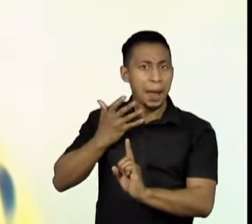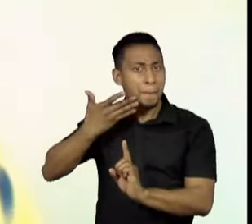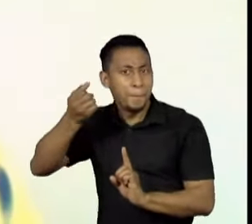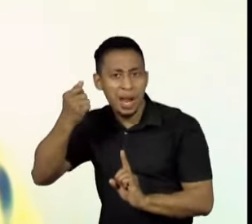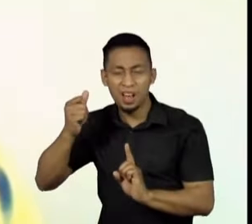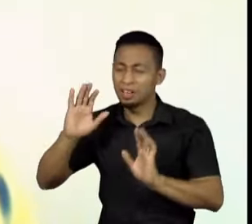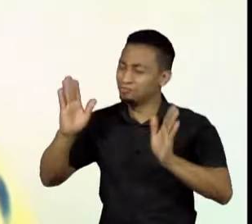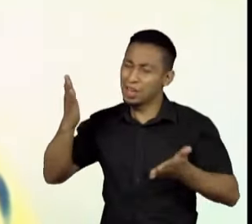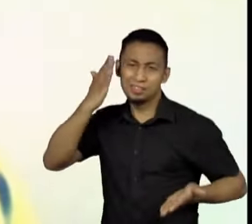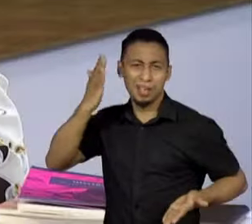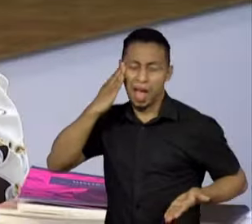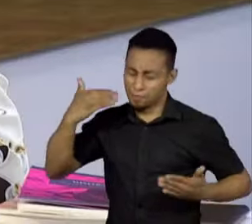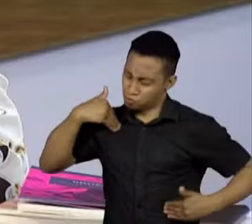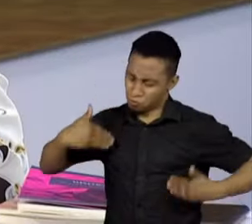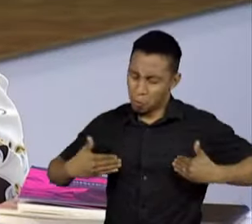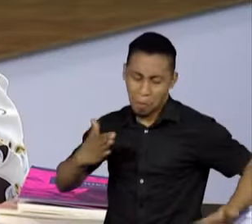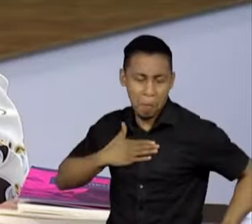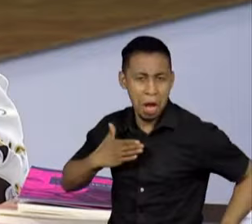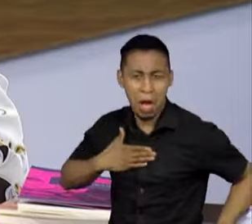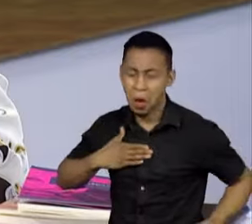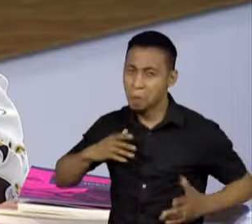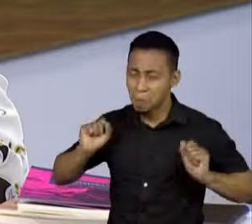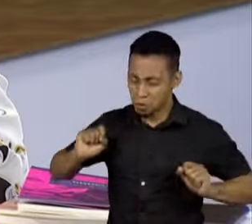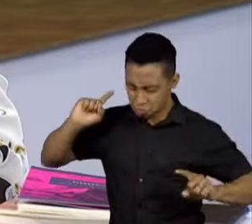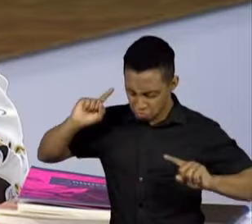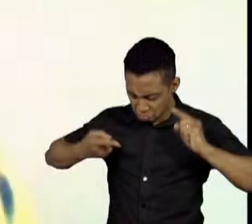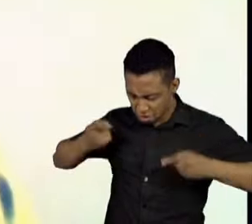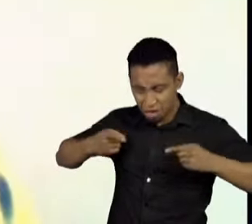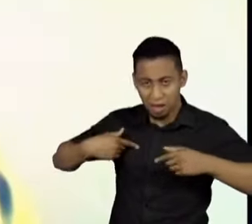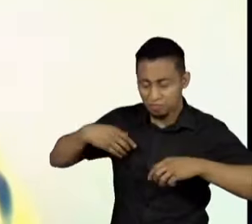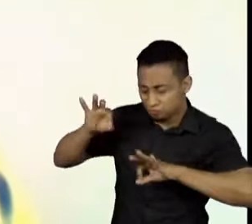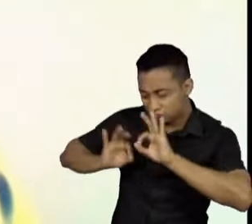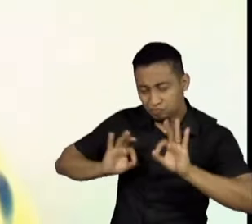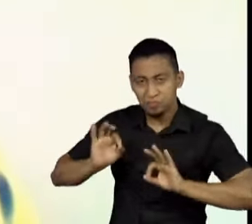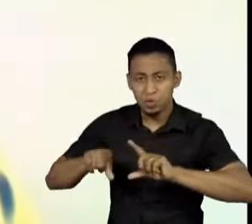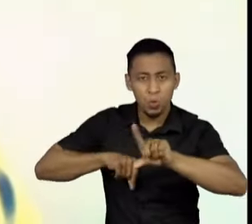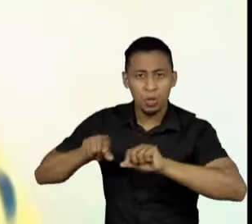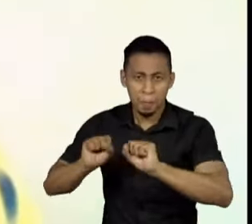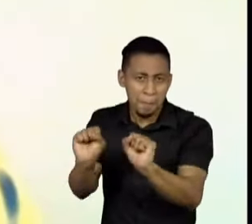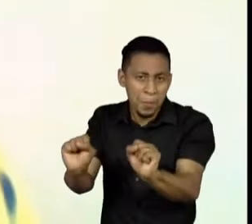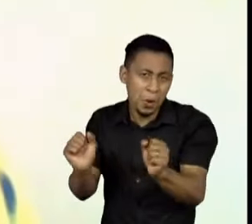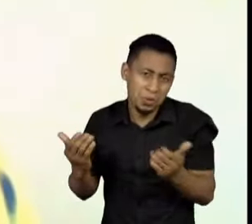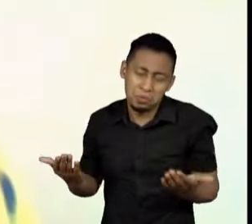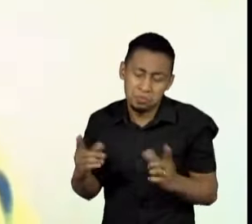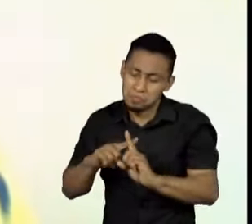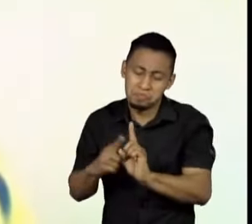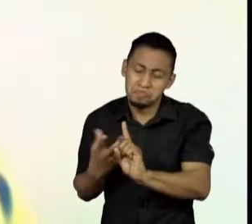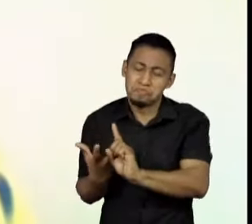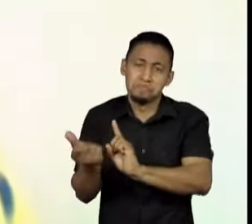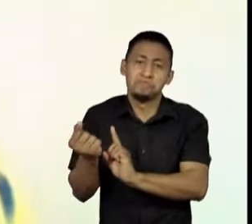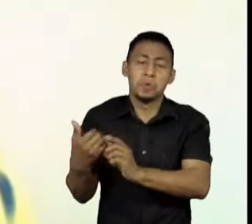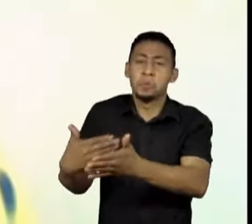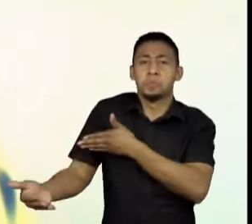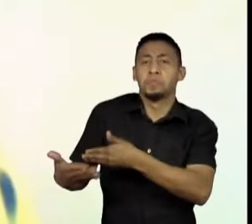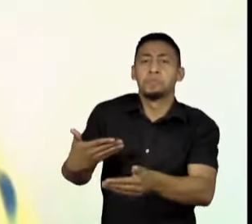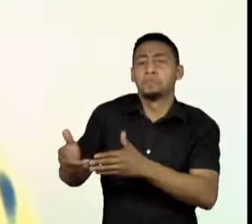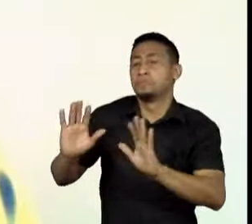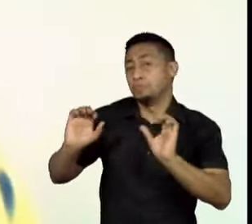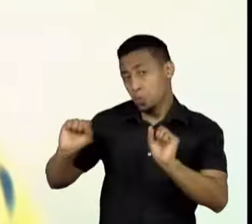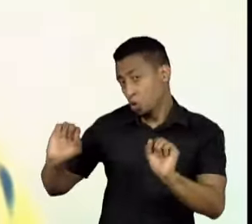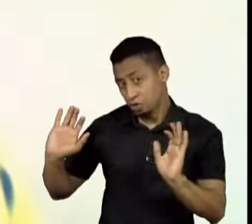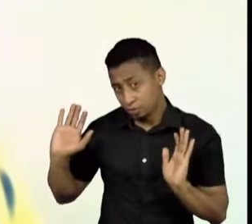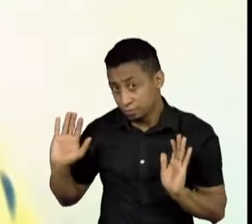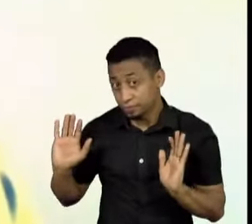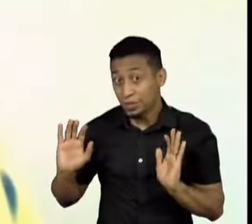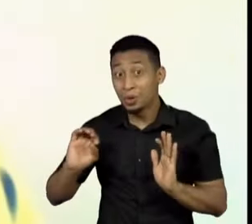que o corpo é dela e que ela faz daquele corpo, que ela enfrenta uma gravidez no momento que ela quer ou não? Ou